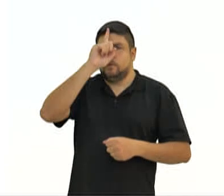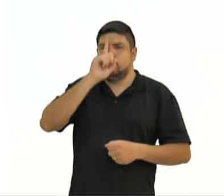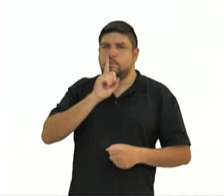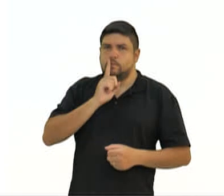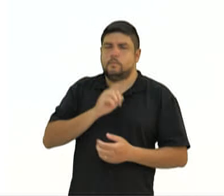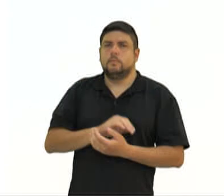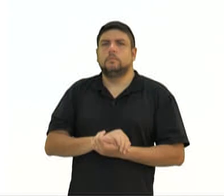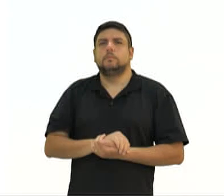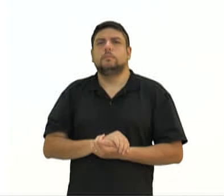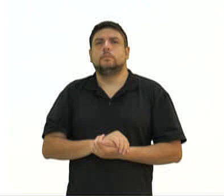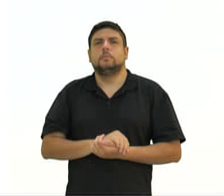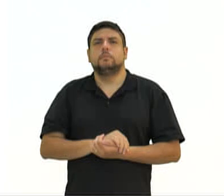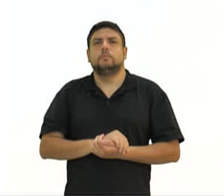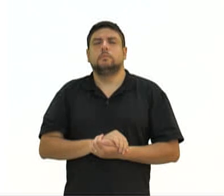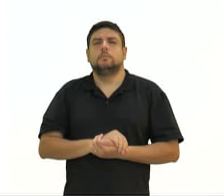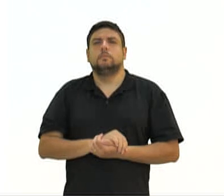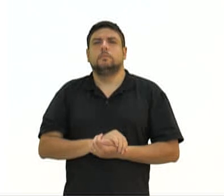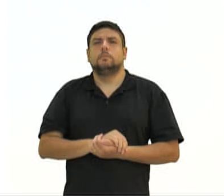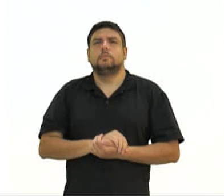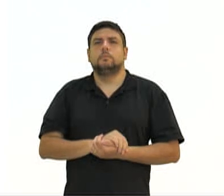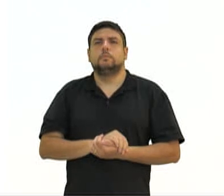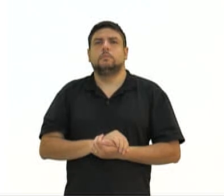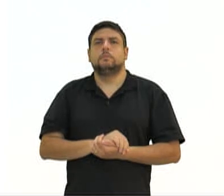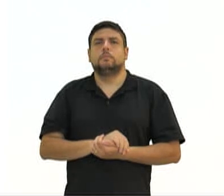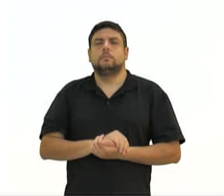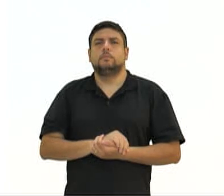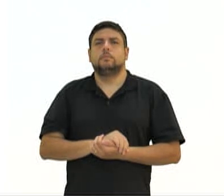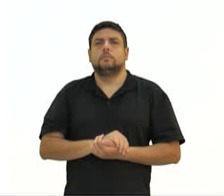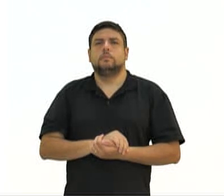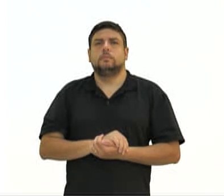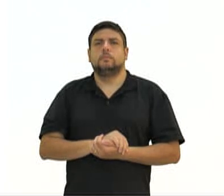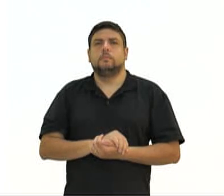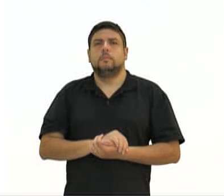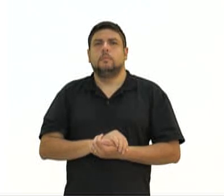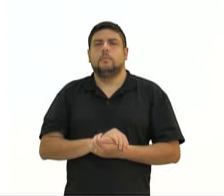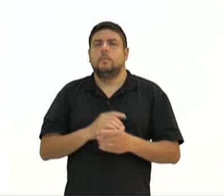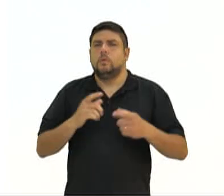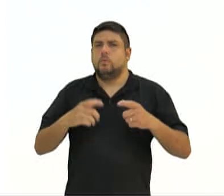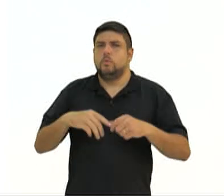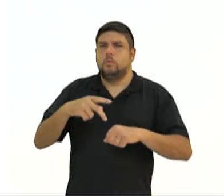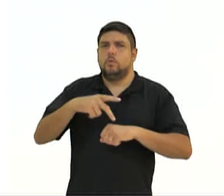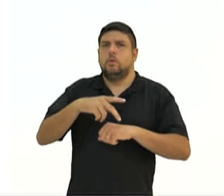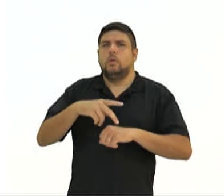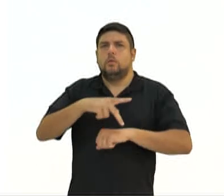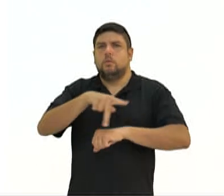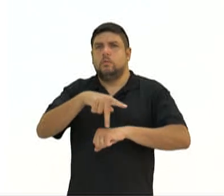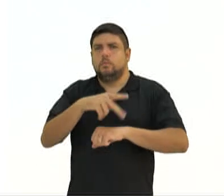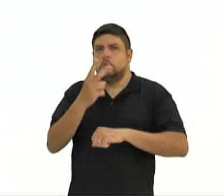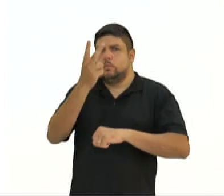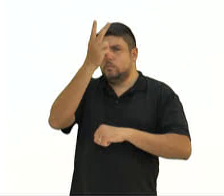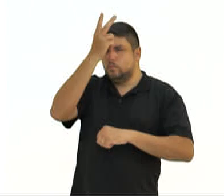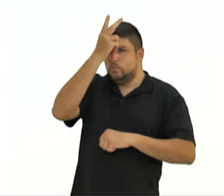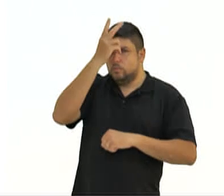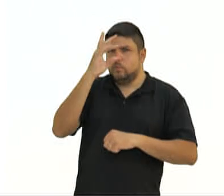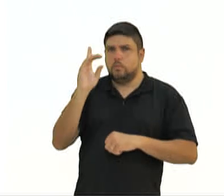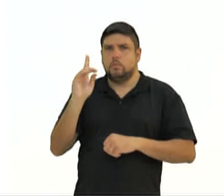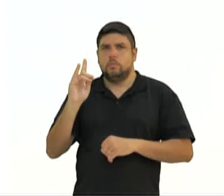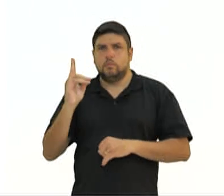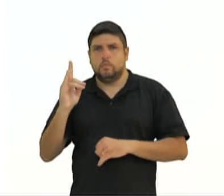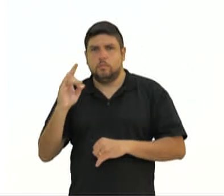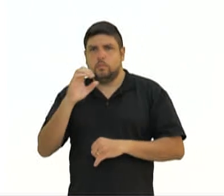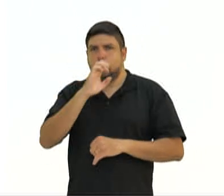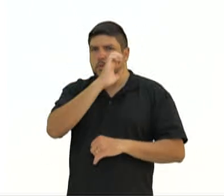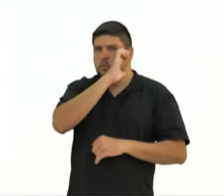o mapa. Eles ficam no Peru, Bolívia, Equador, no século XII da era